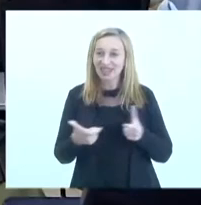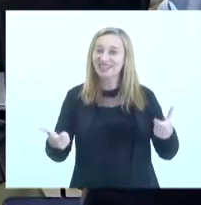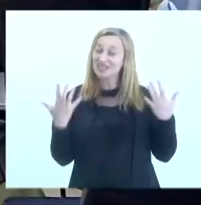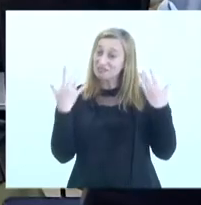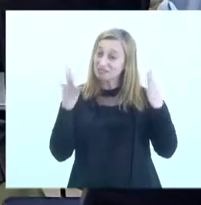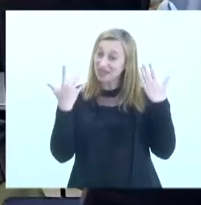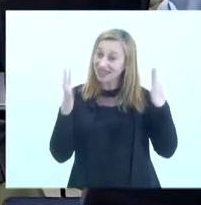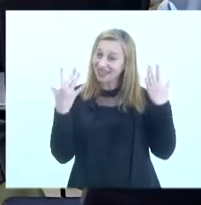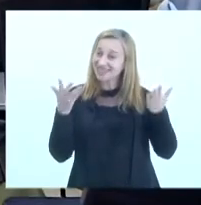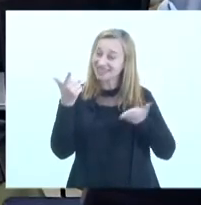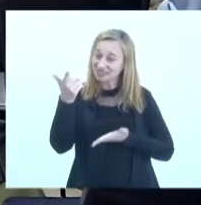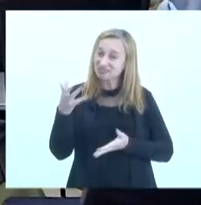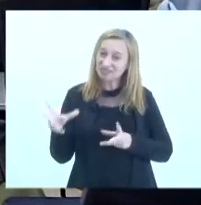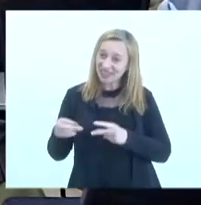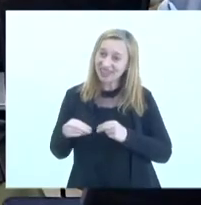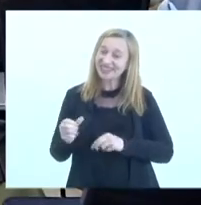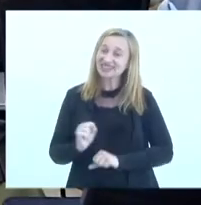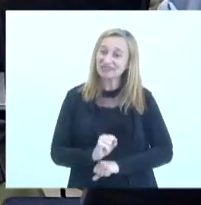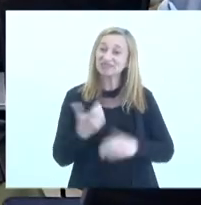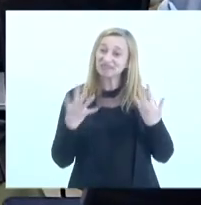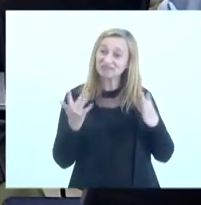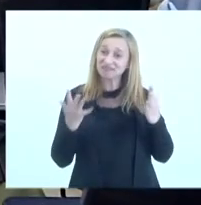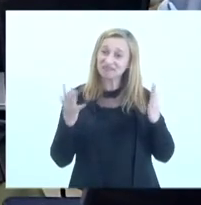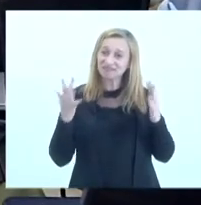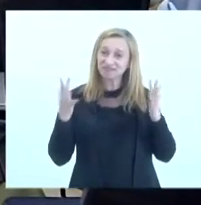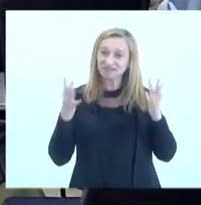que ele merece.